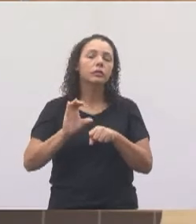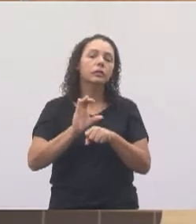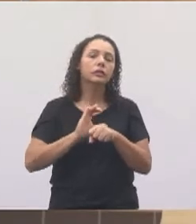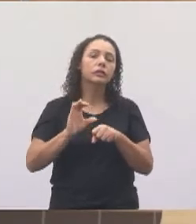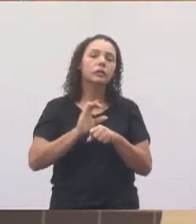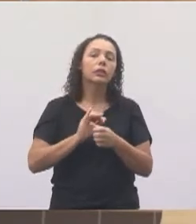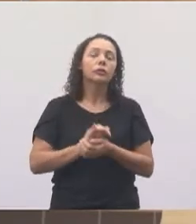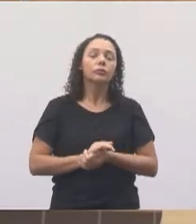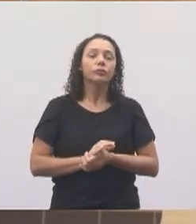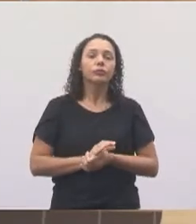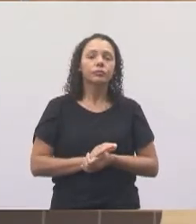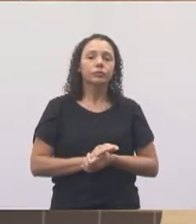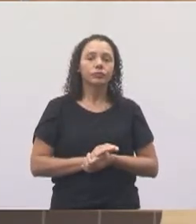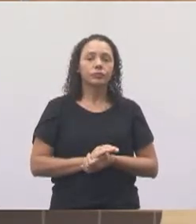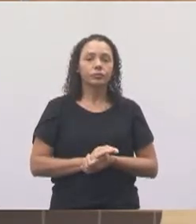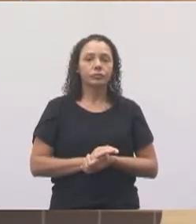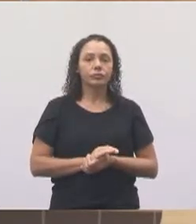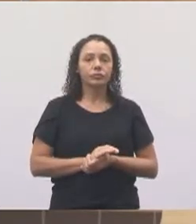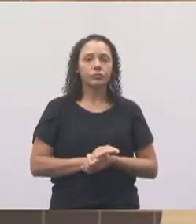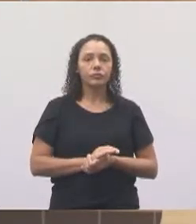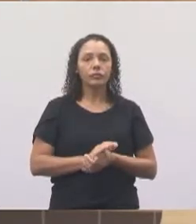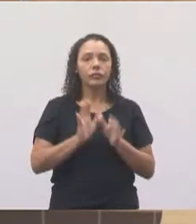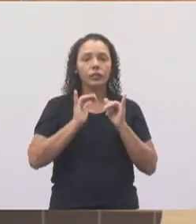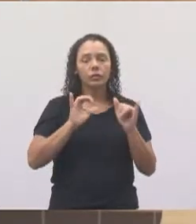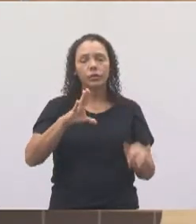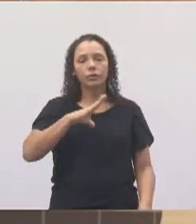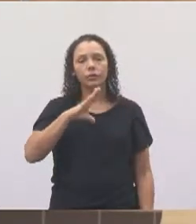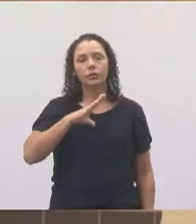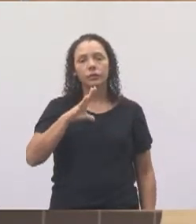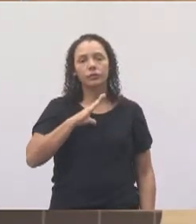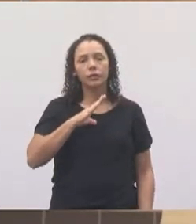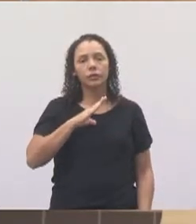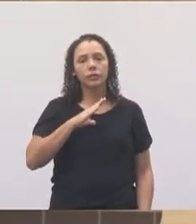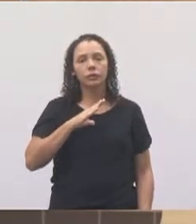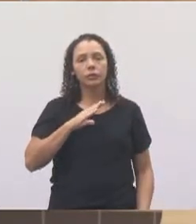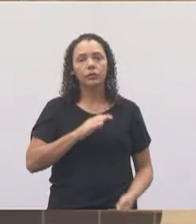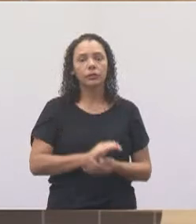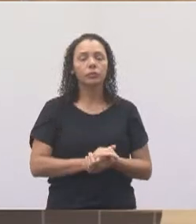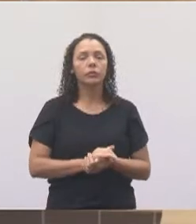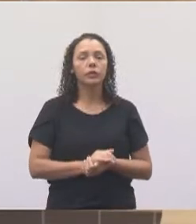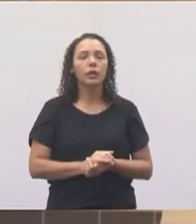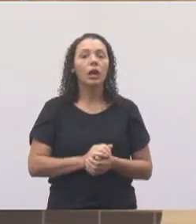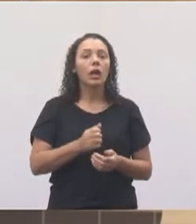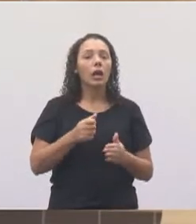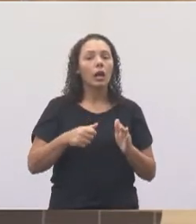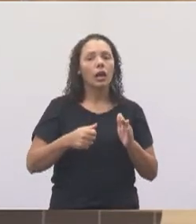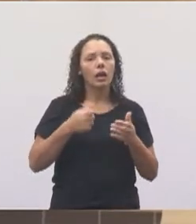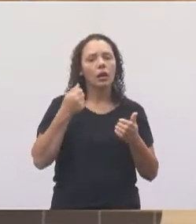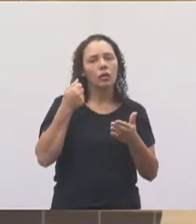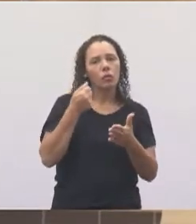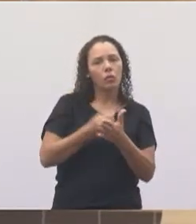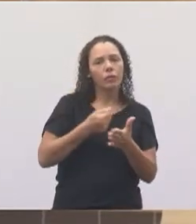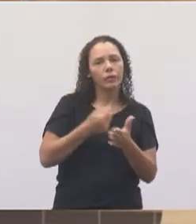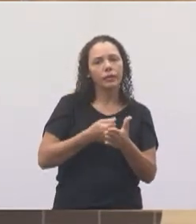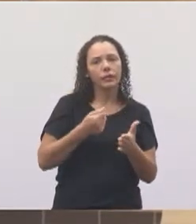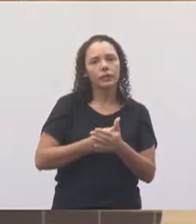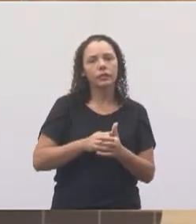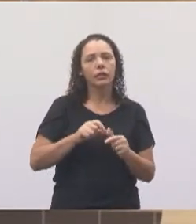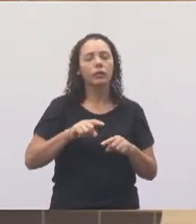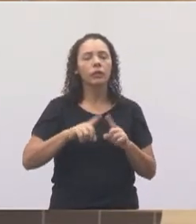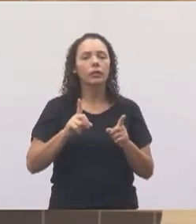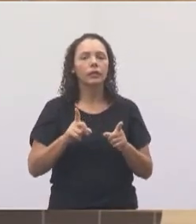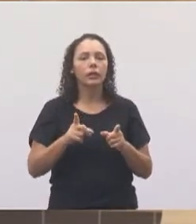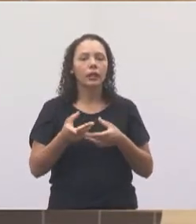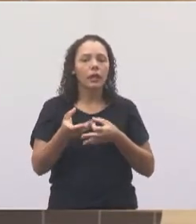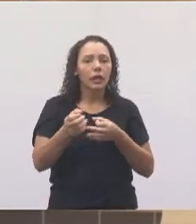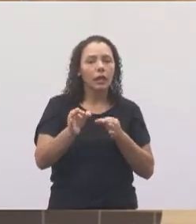os municípios a implementar a contribuição. O que ela impõe é de o município equilibrar o seu regime de previdência,